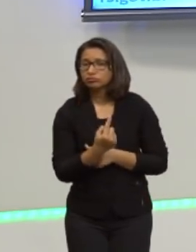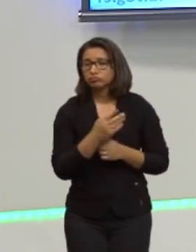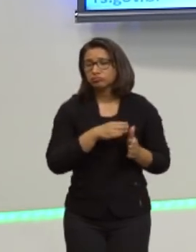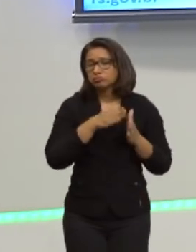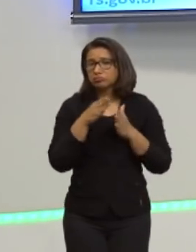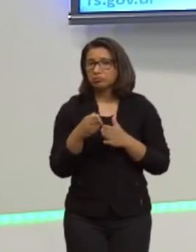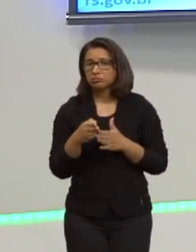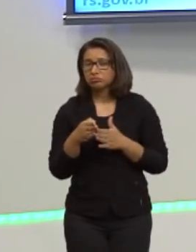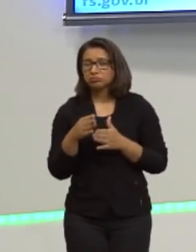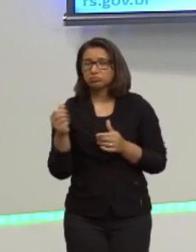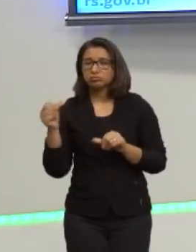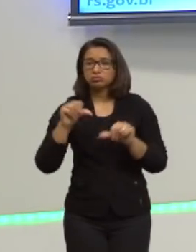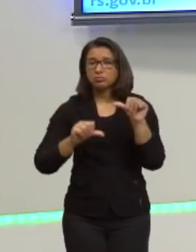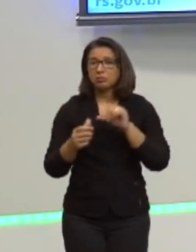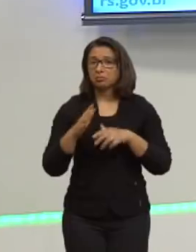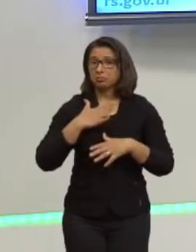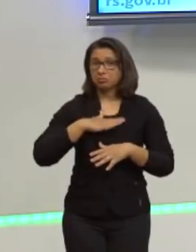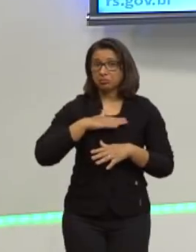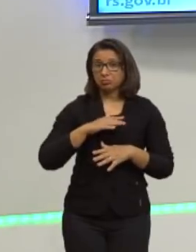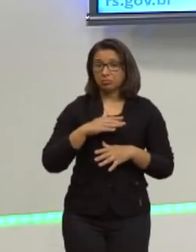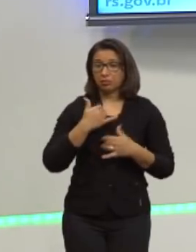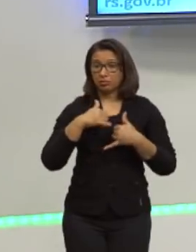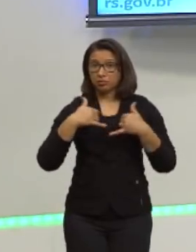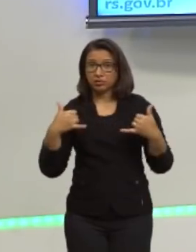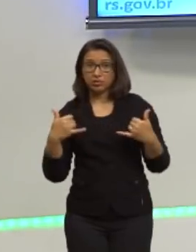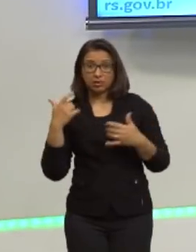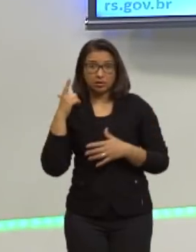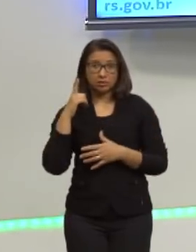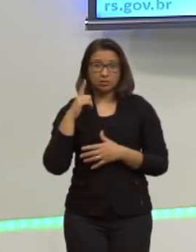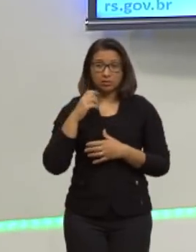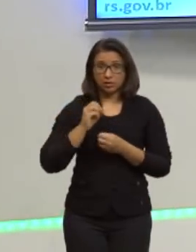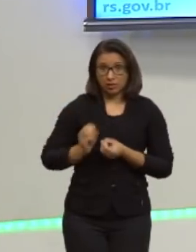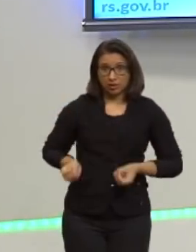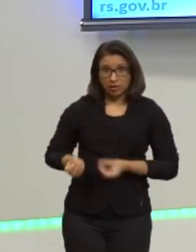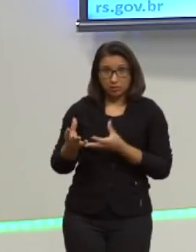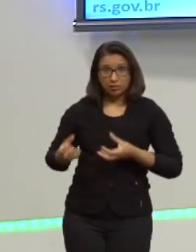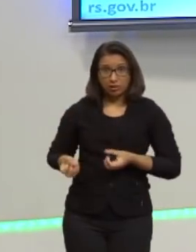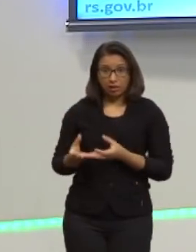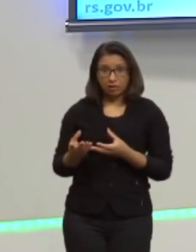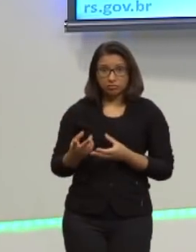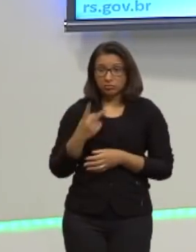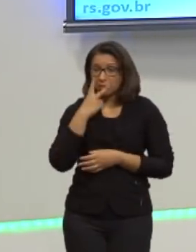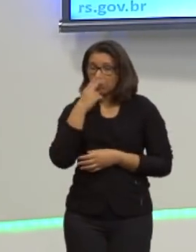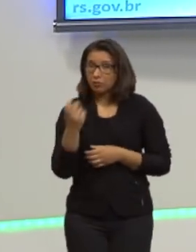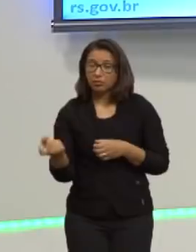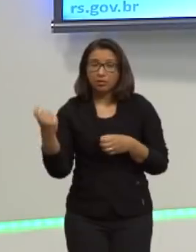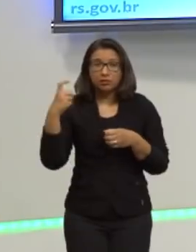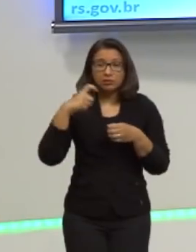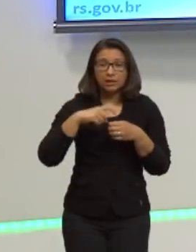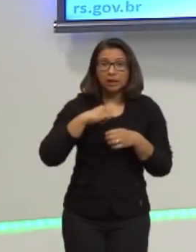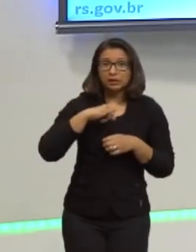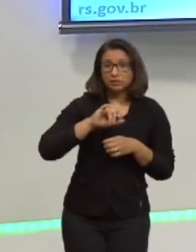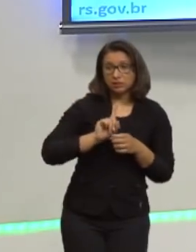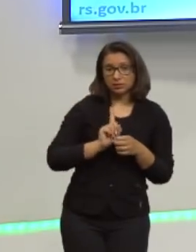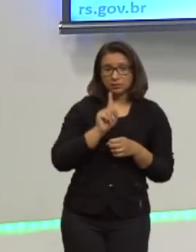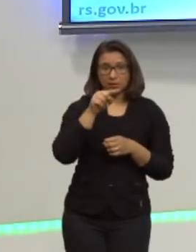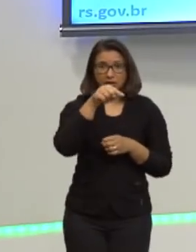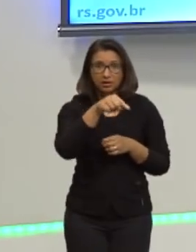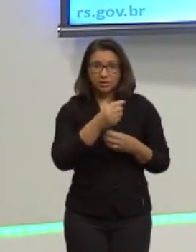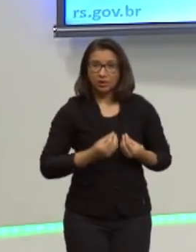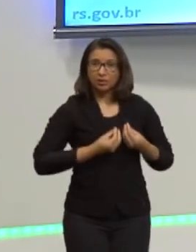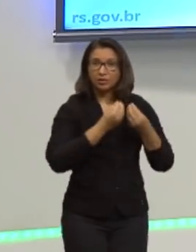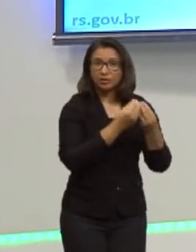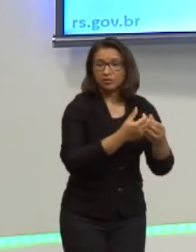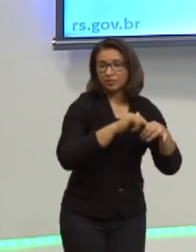tranquilo a energia que eu gasto por aí até ali é a mesma energia que eu gasto para voltar só que se para lá eu dou